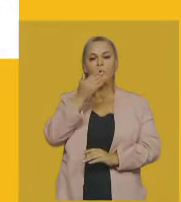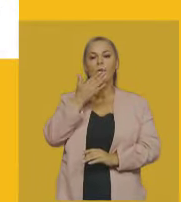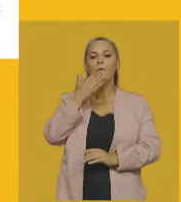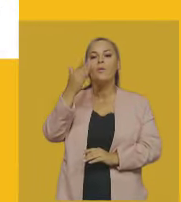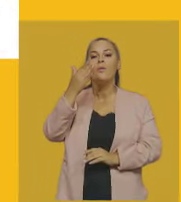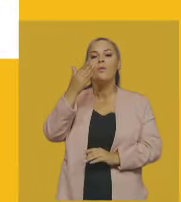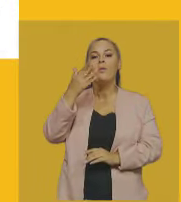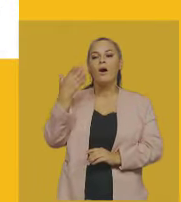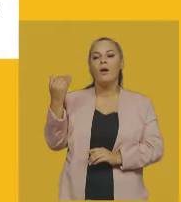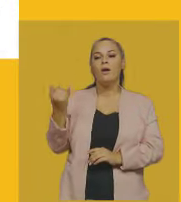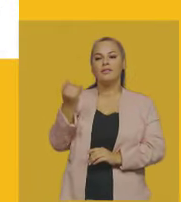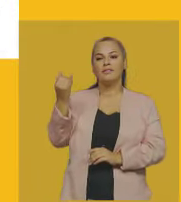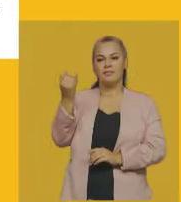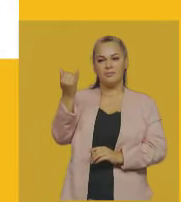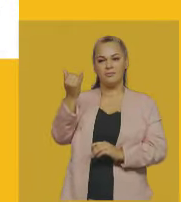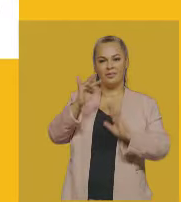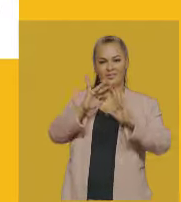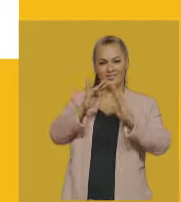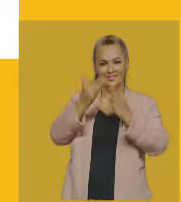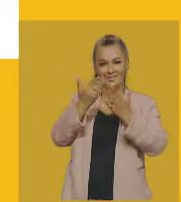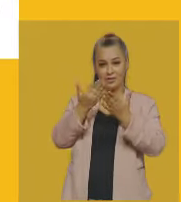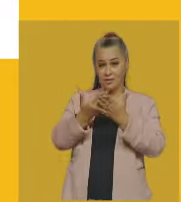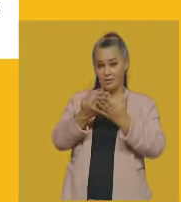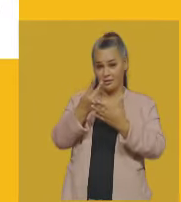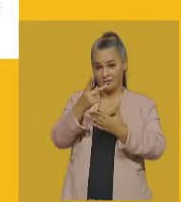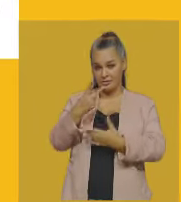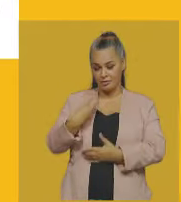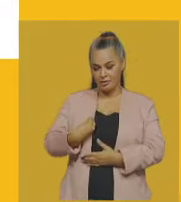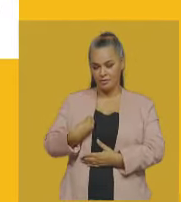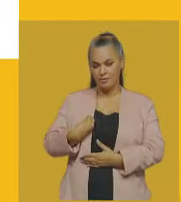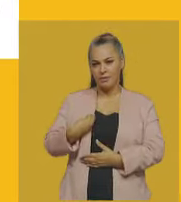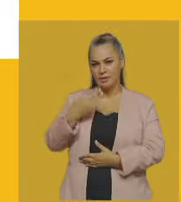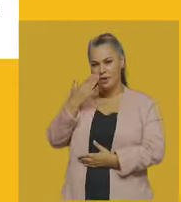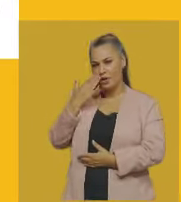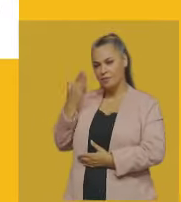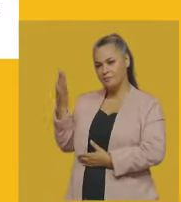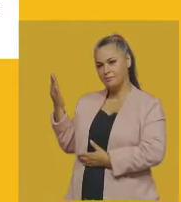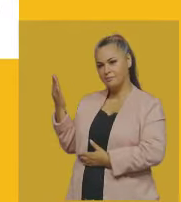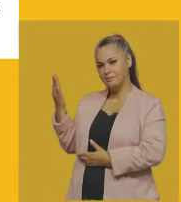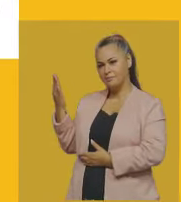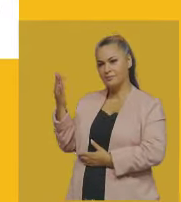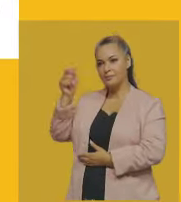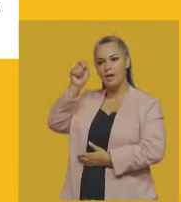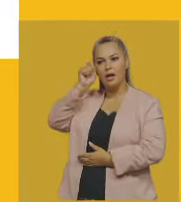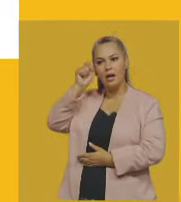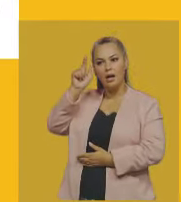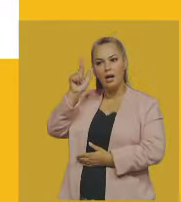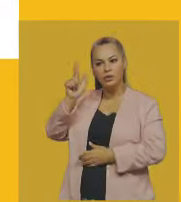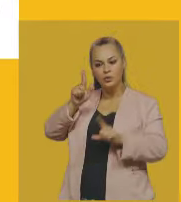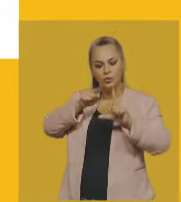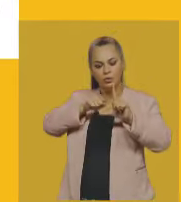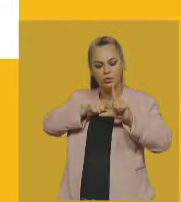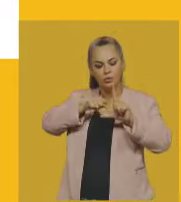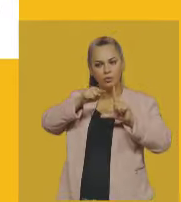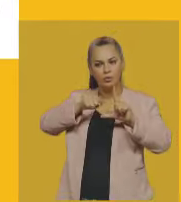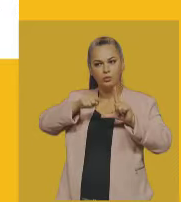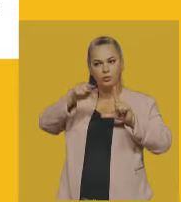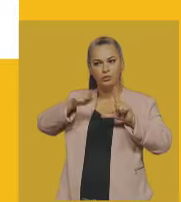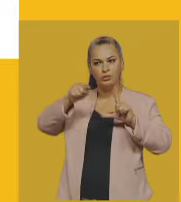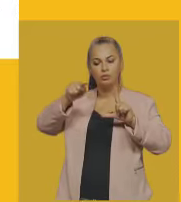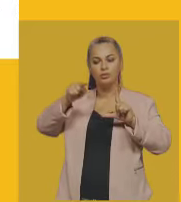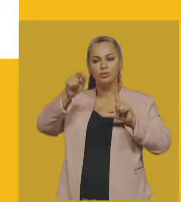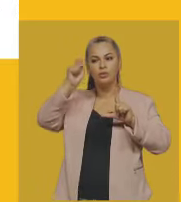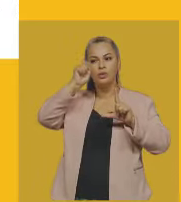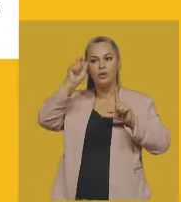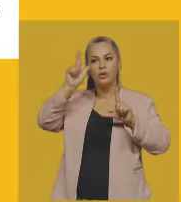gráfico mostra uma coisa bem interessante. O que a gente tem aqui em azul é a ocupação, ou seja, é o